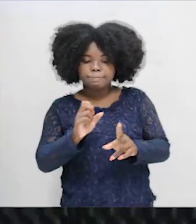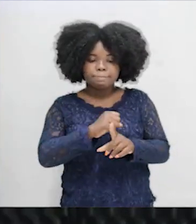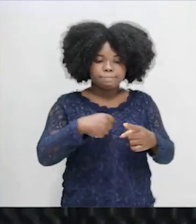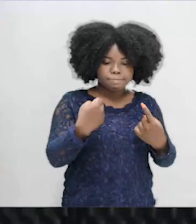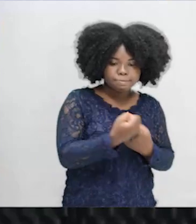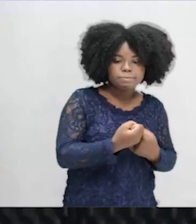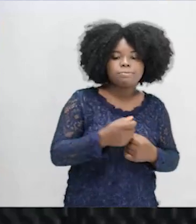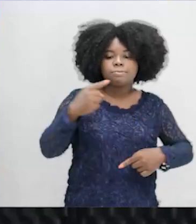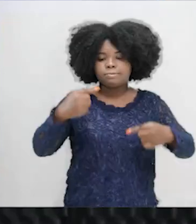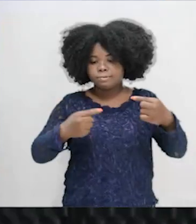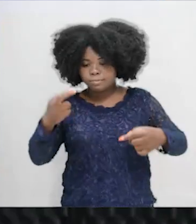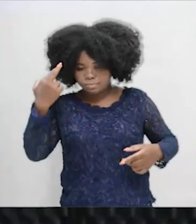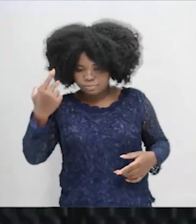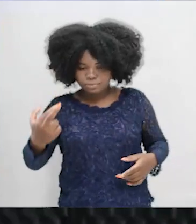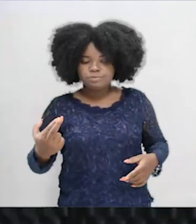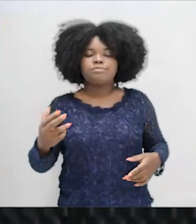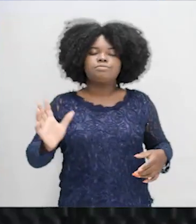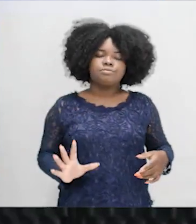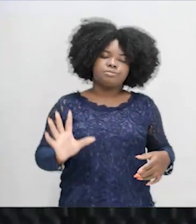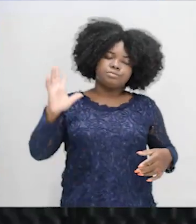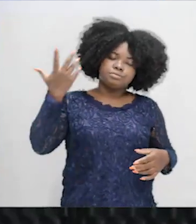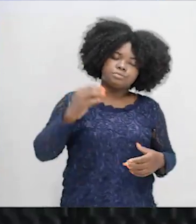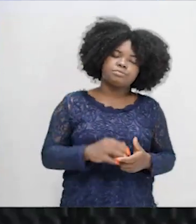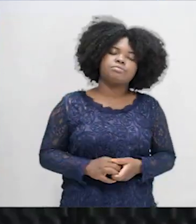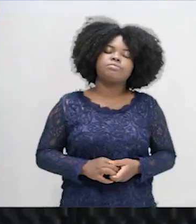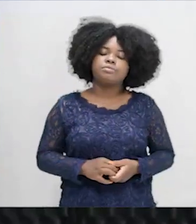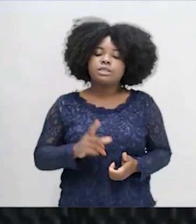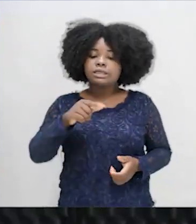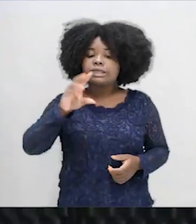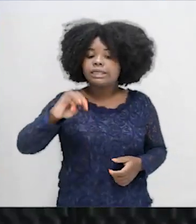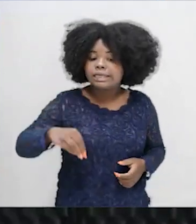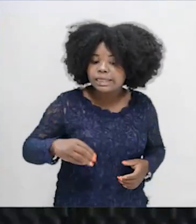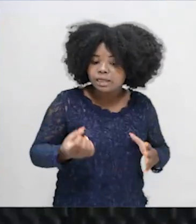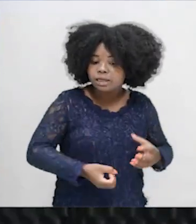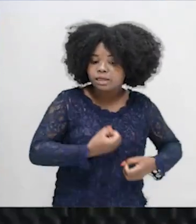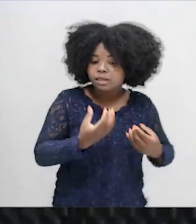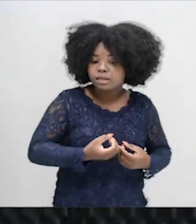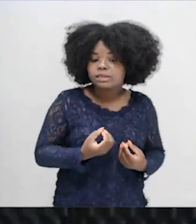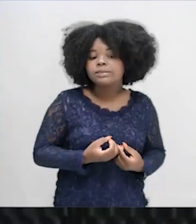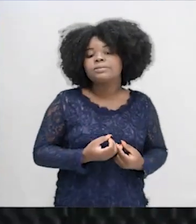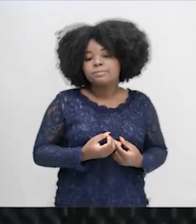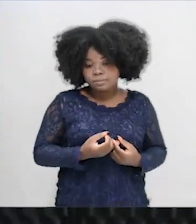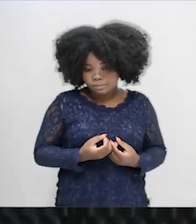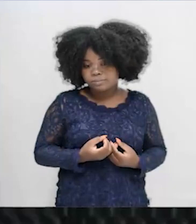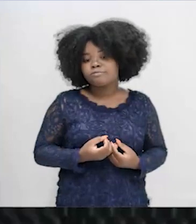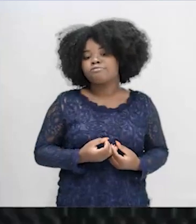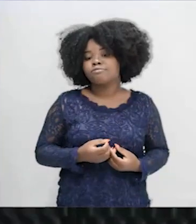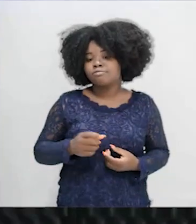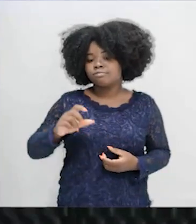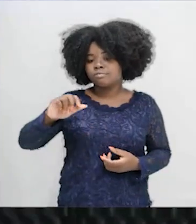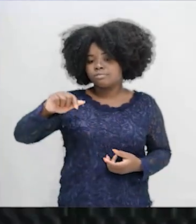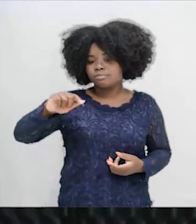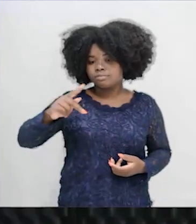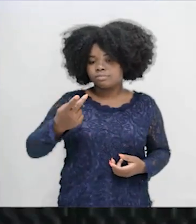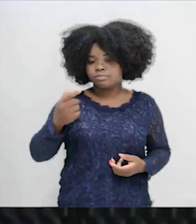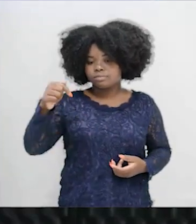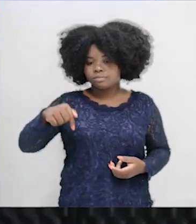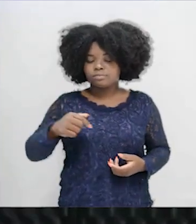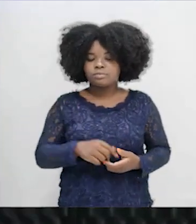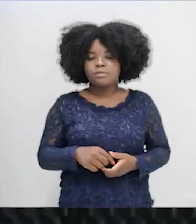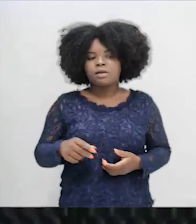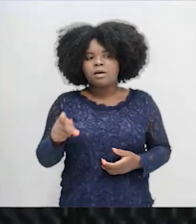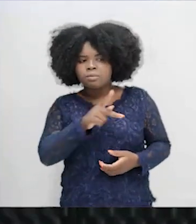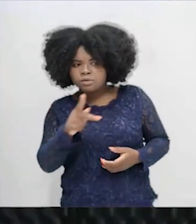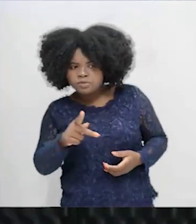social, político, histórico que está acontecendo e quem escreve essas histórias em quadrinhos. Professor, você está querendo dizer que elas são parciais? São cheias de